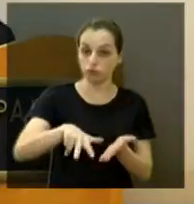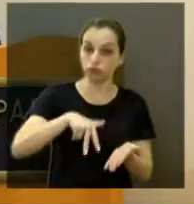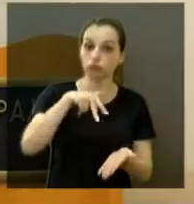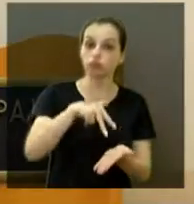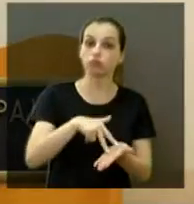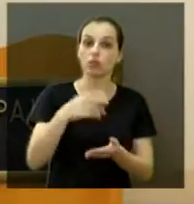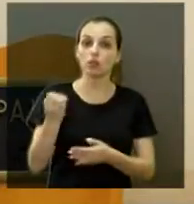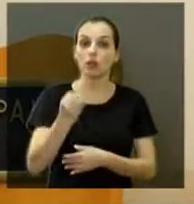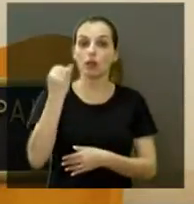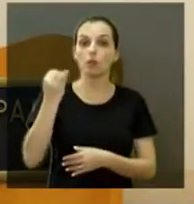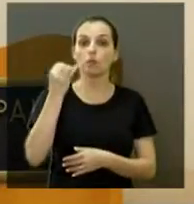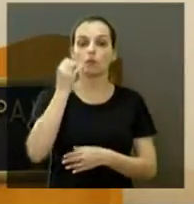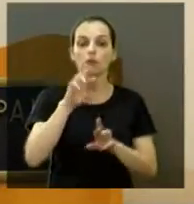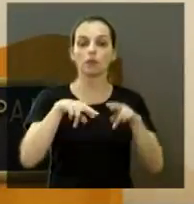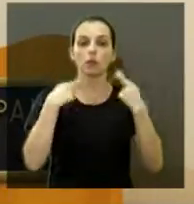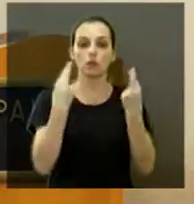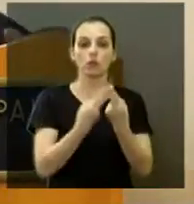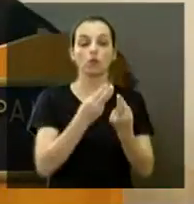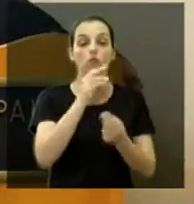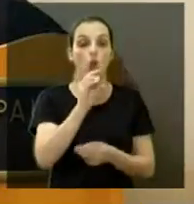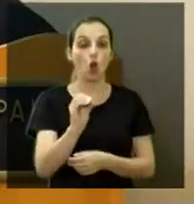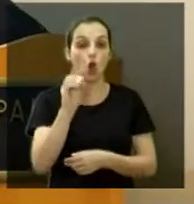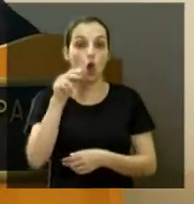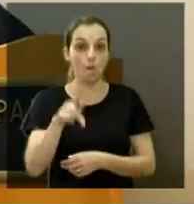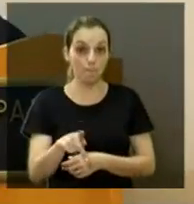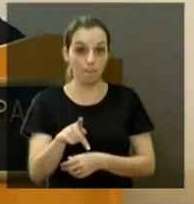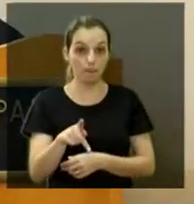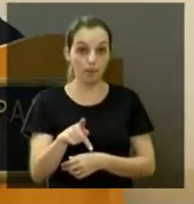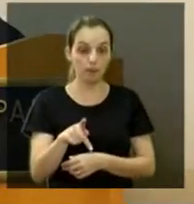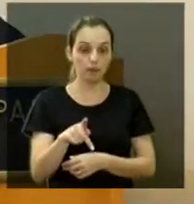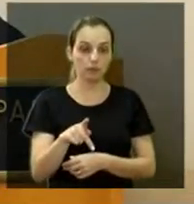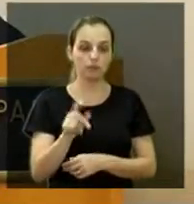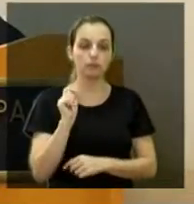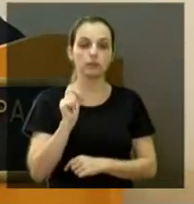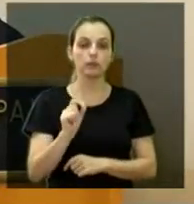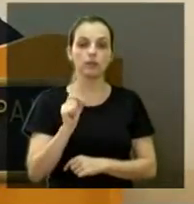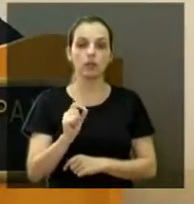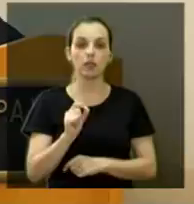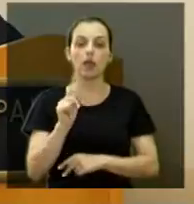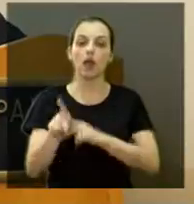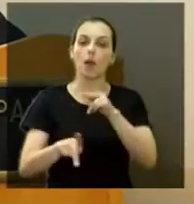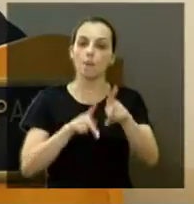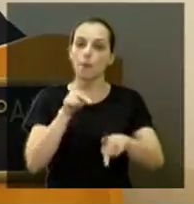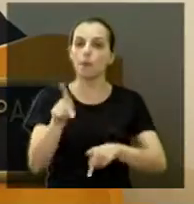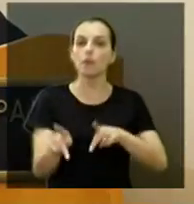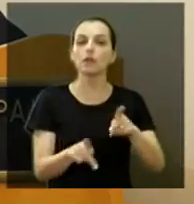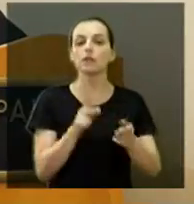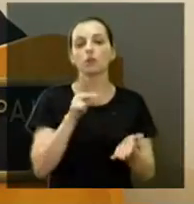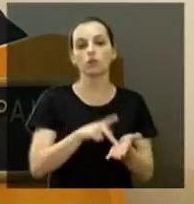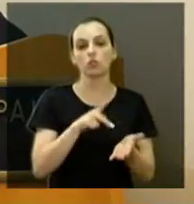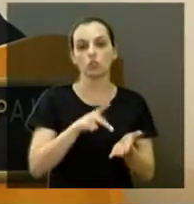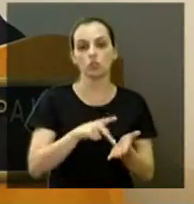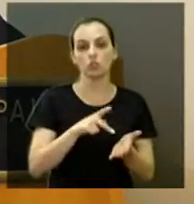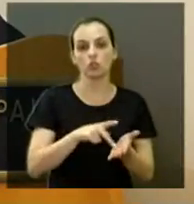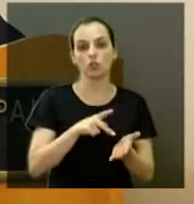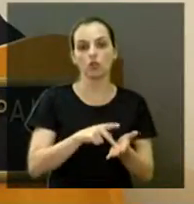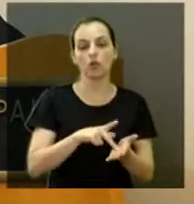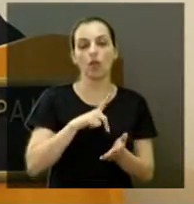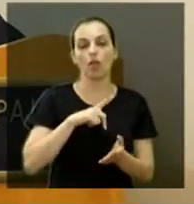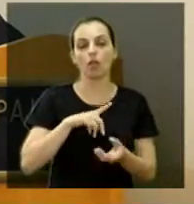da importância do orçamento participativo, participativa popular, que a população tem